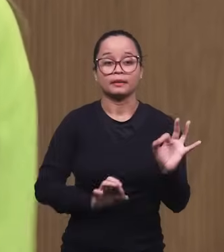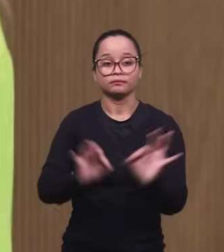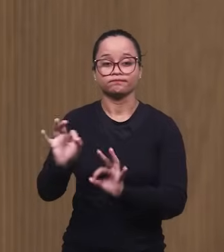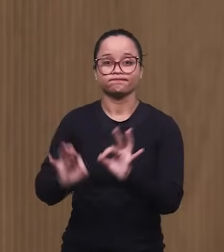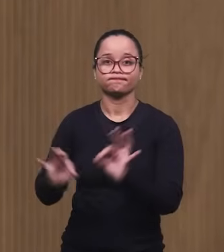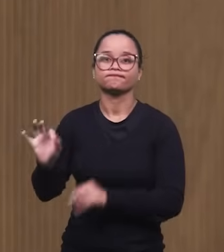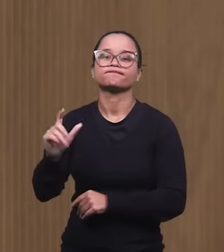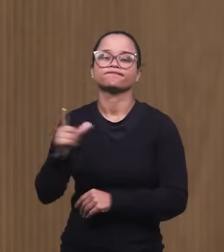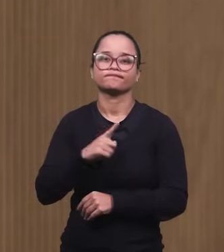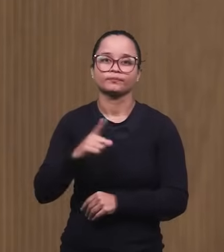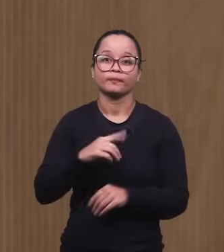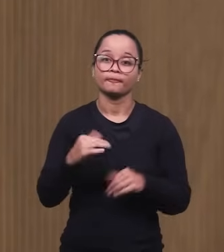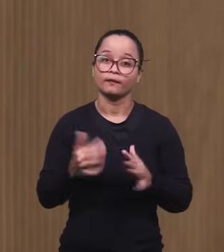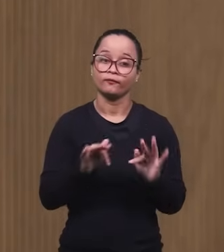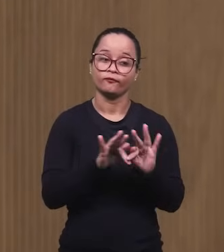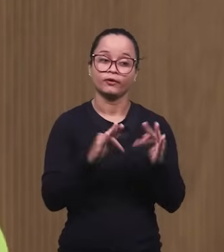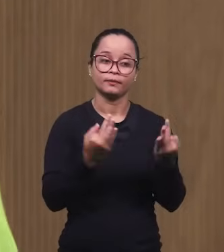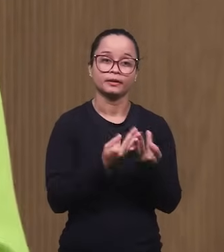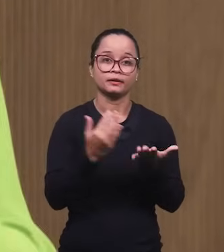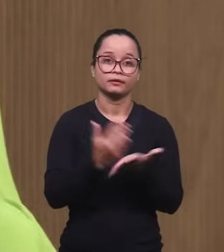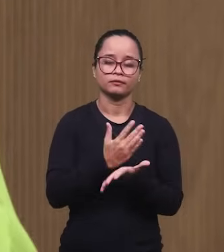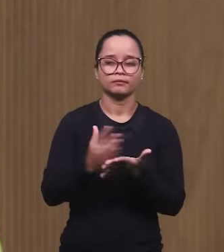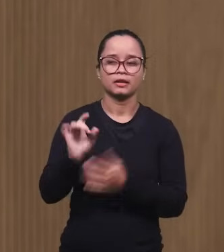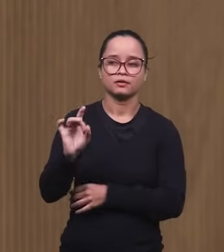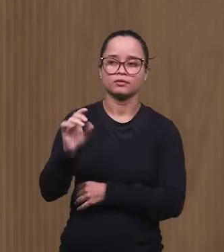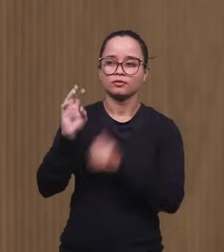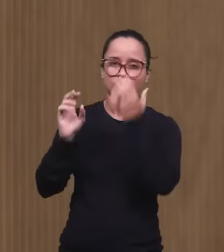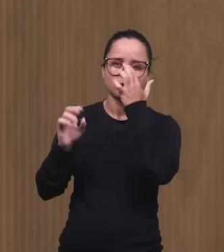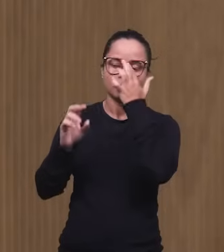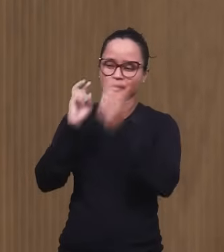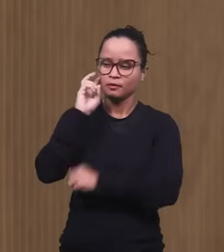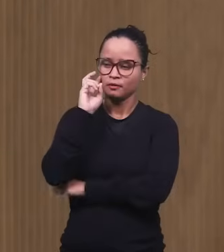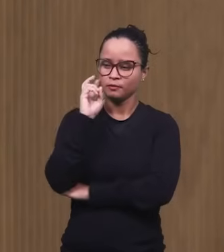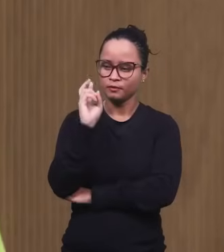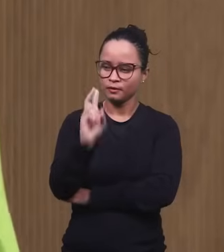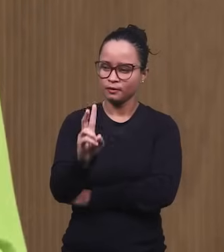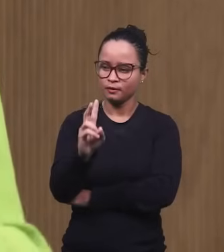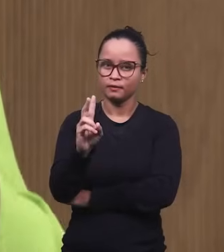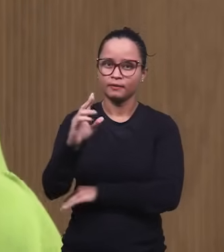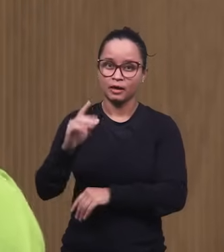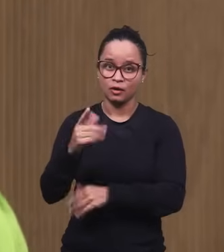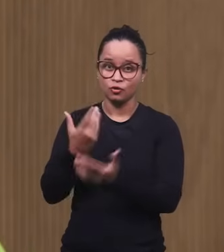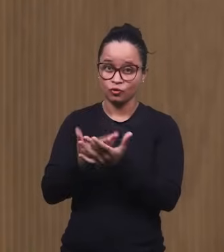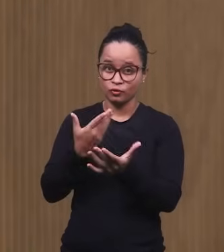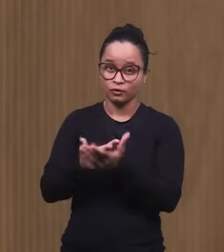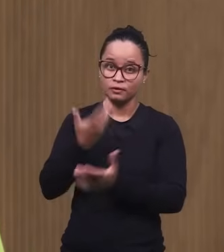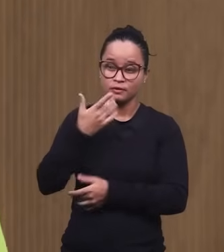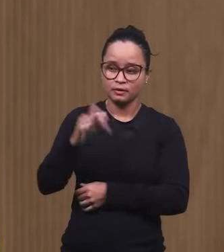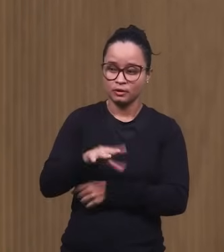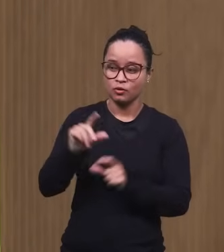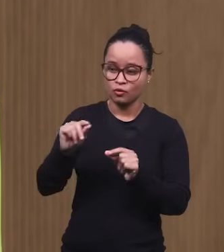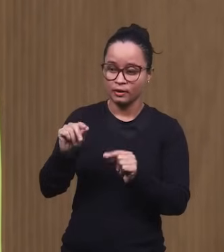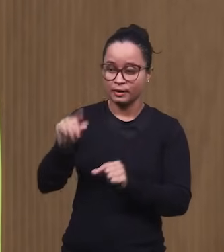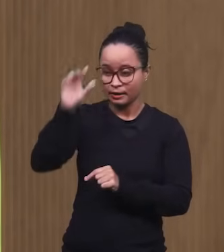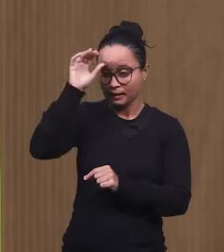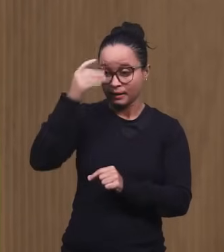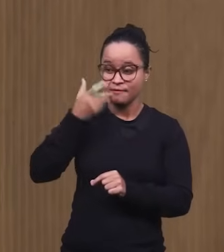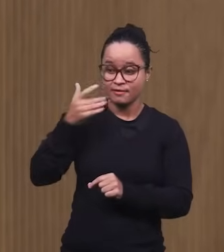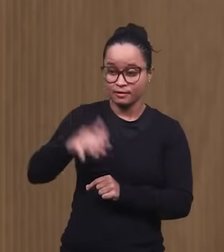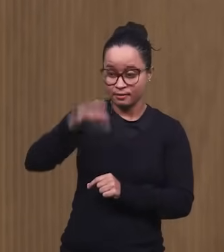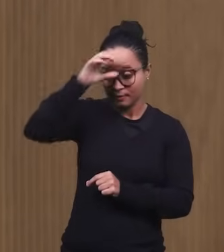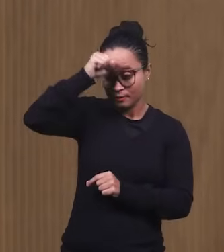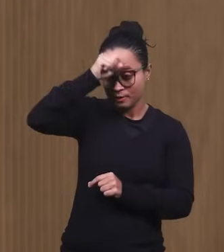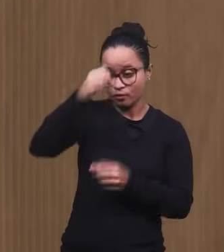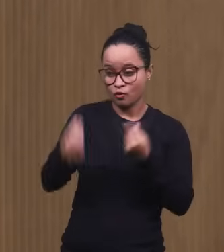preparada. Ao ponto que tem famílias que só observam os estudos da criança, só procuram se informar do que a criança está